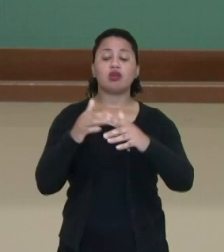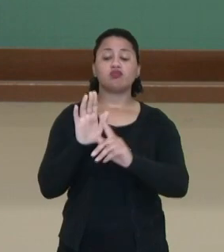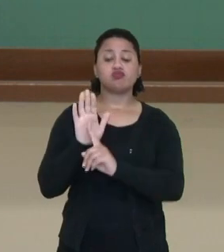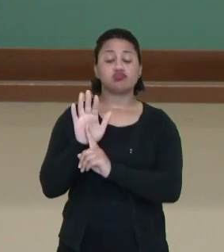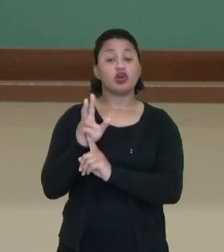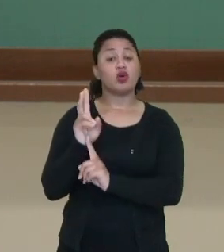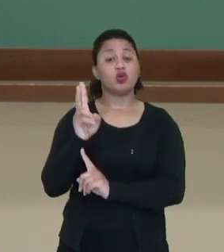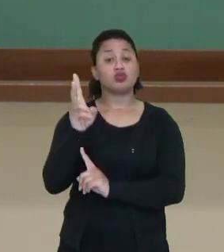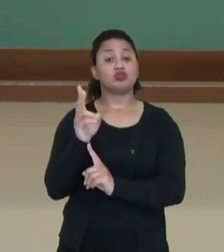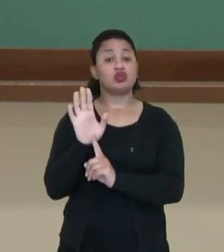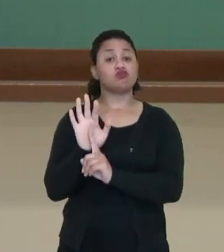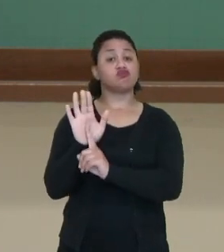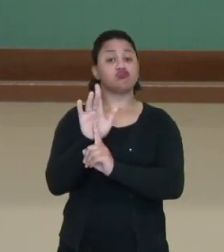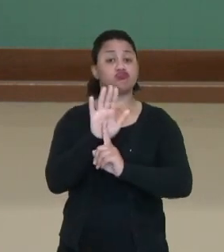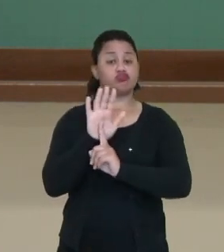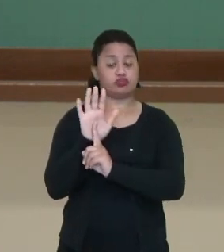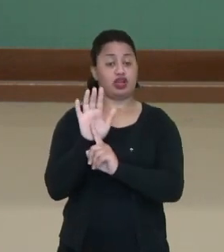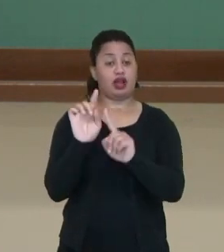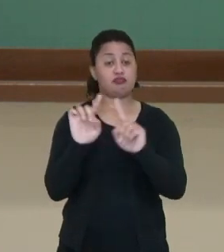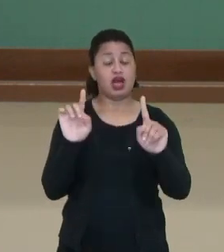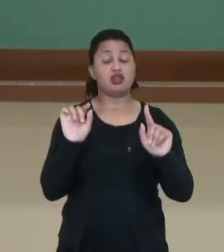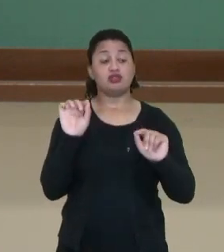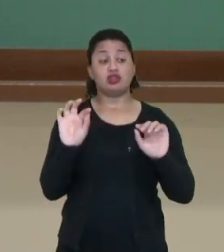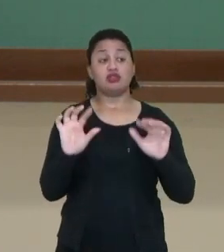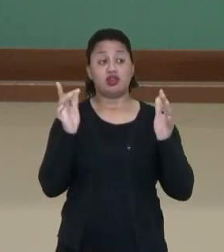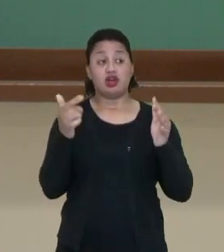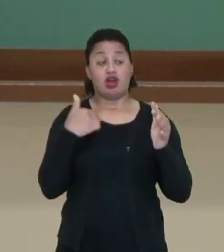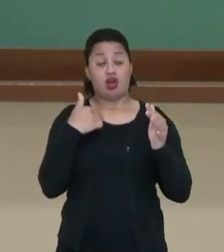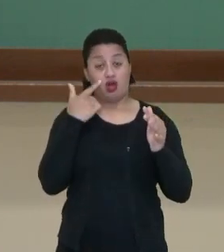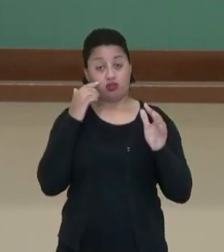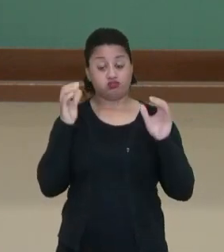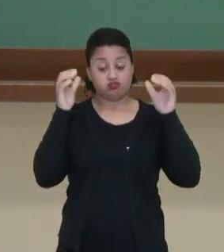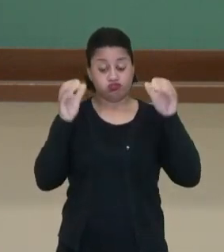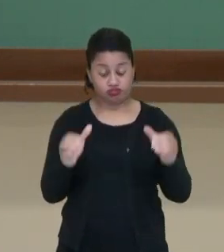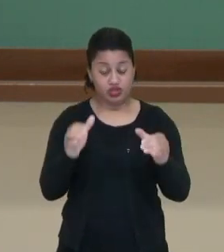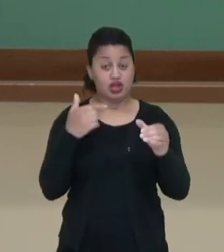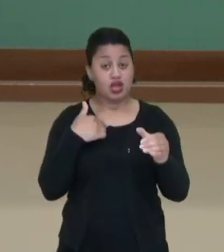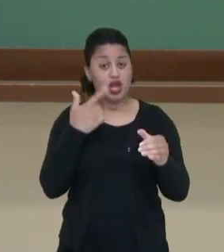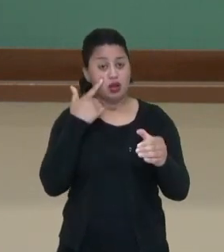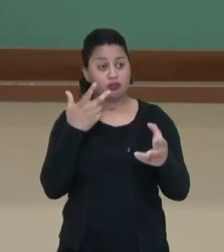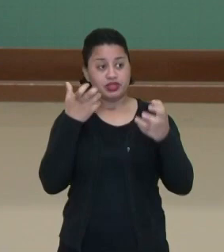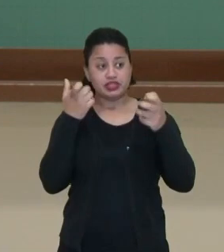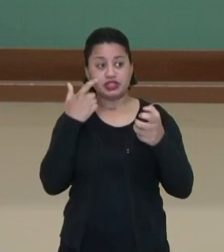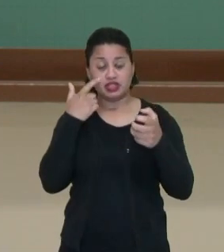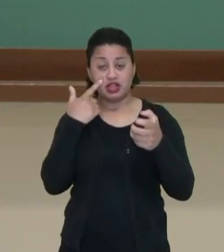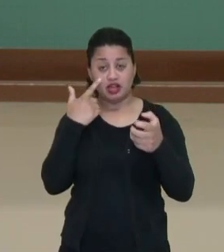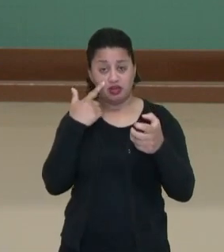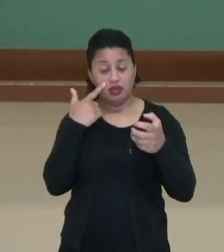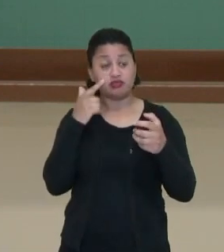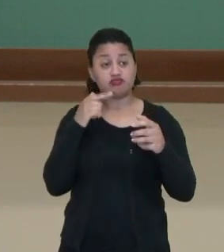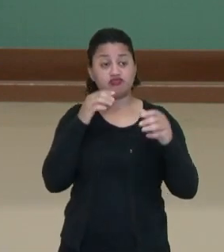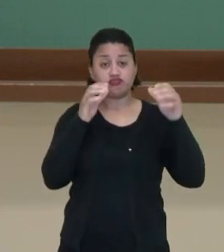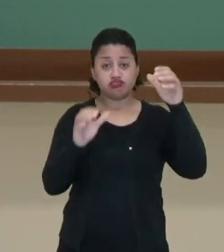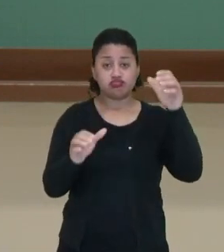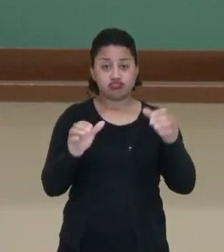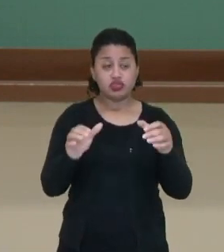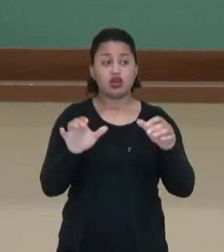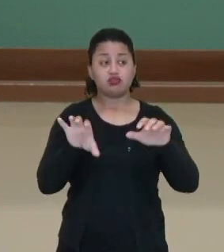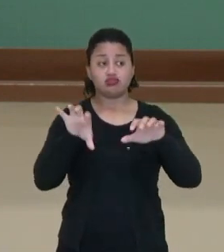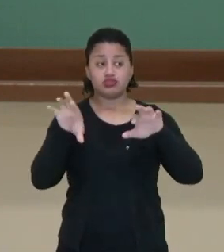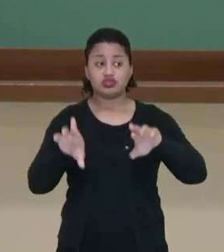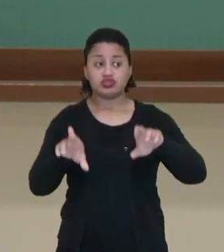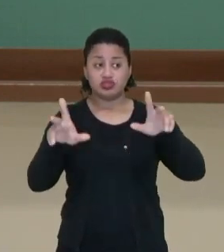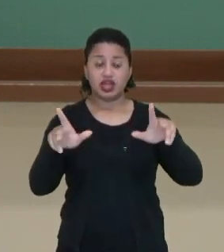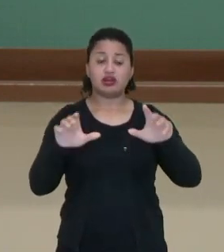manter acesa. O que vai acontecer, então? A professora vai cobrir essas 2 velas com esses 2 copos distintamente, né?